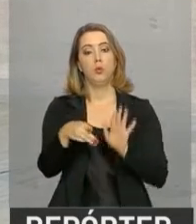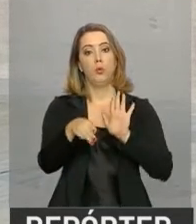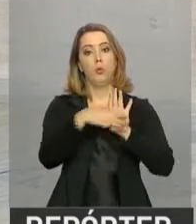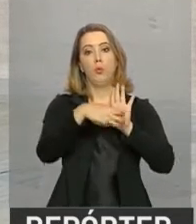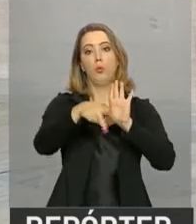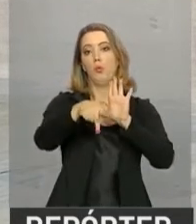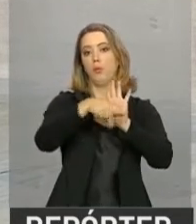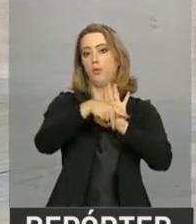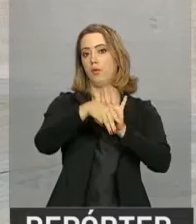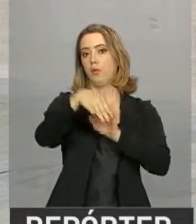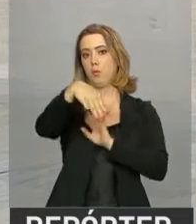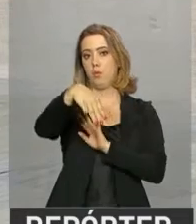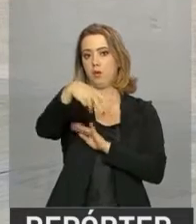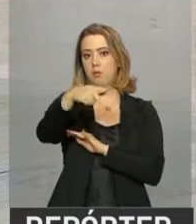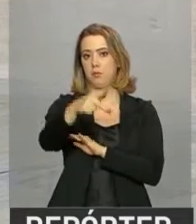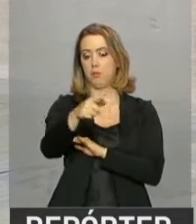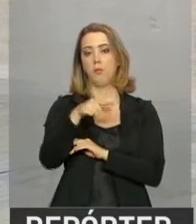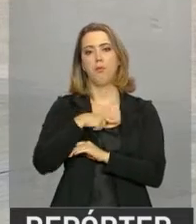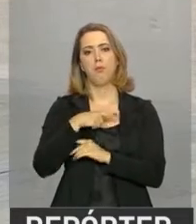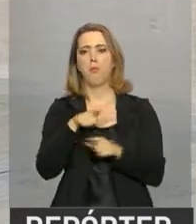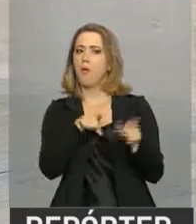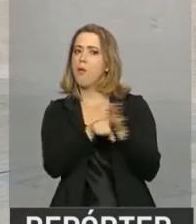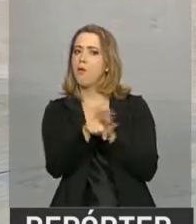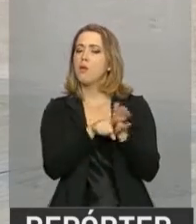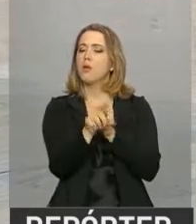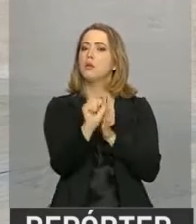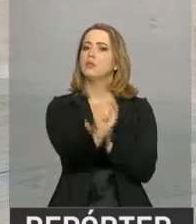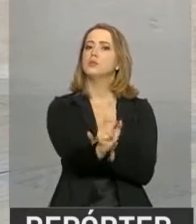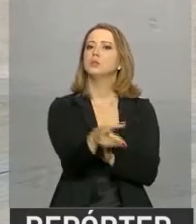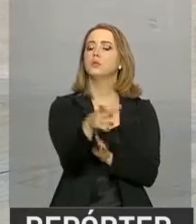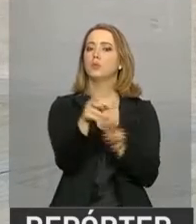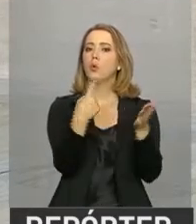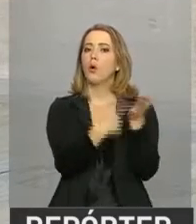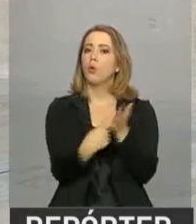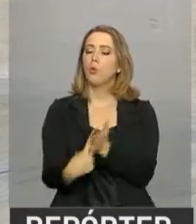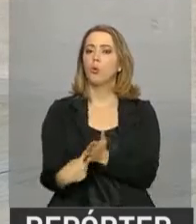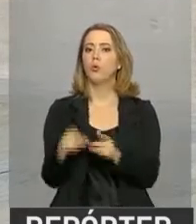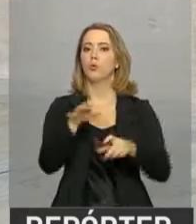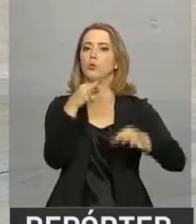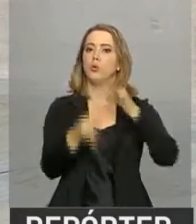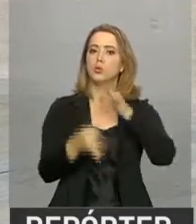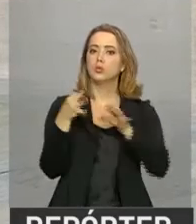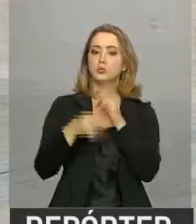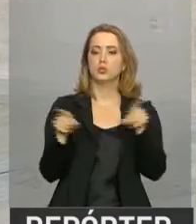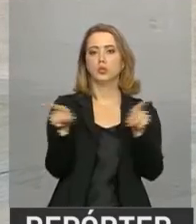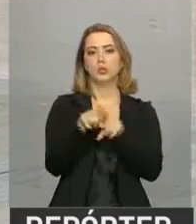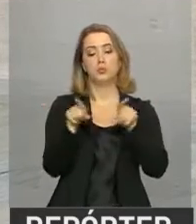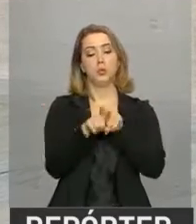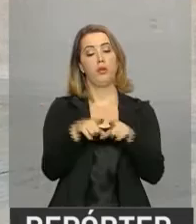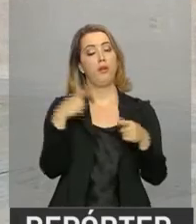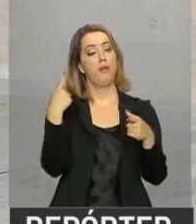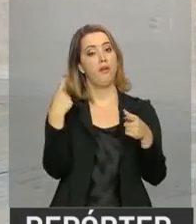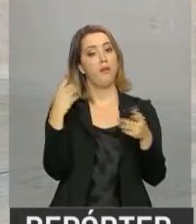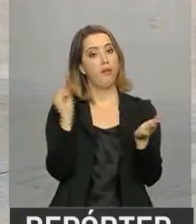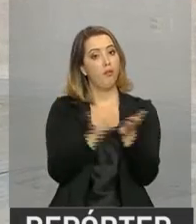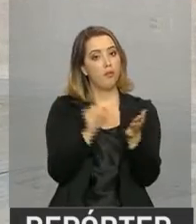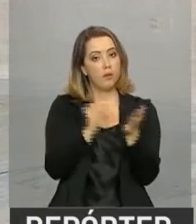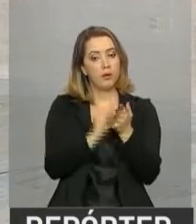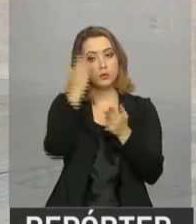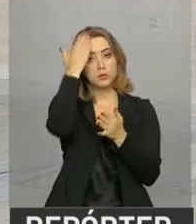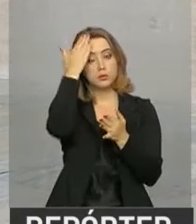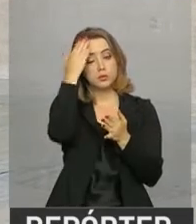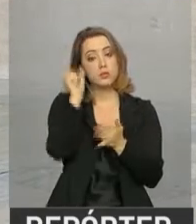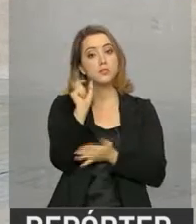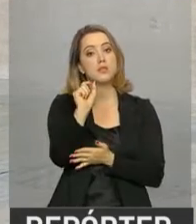o acordo na justiça já que entre outros fatores considera que as comunidades locais não foram ouvidas antes